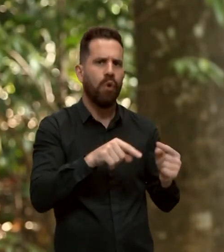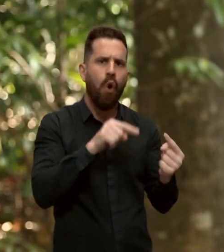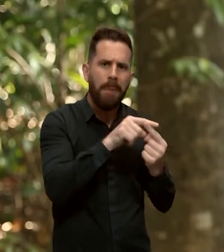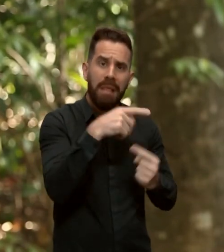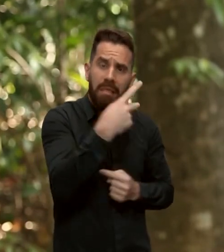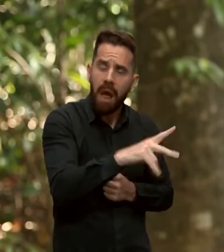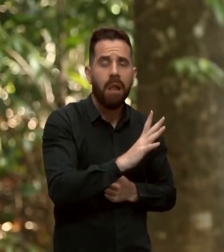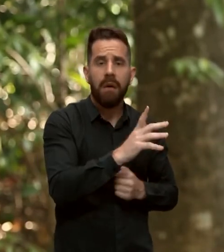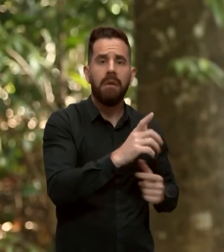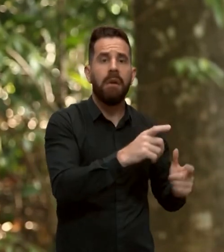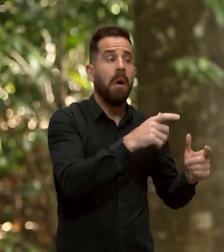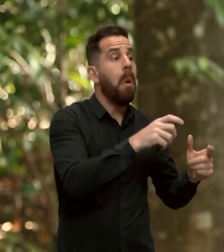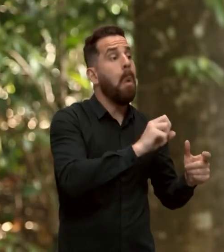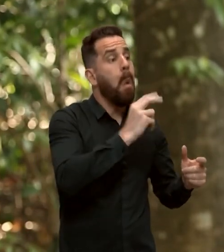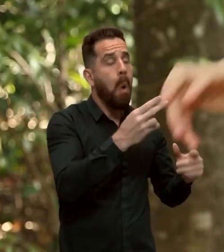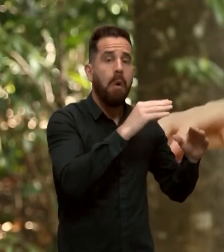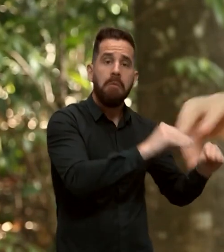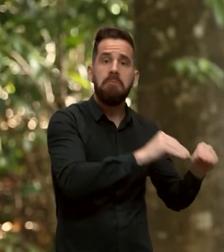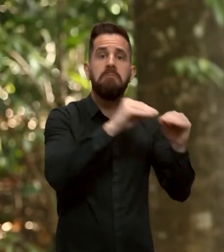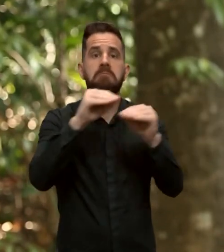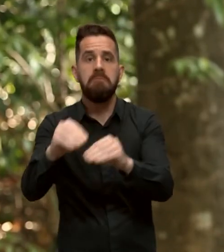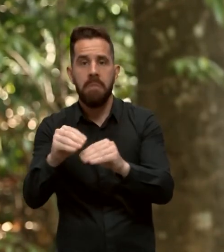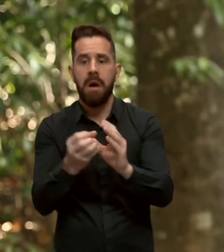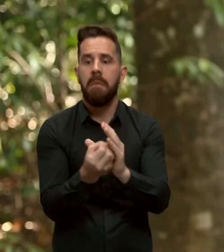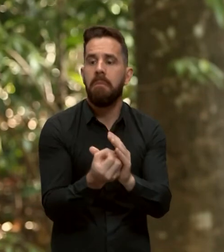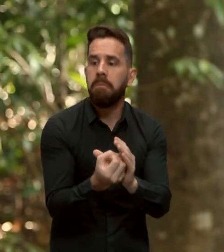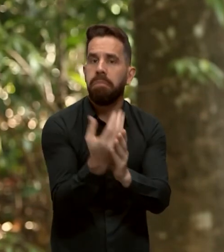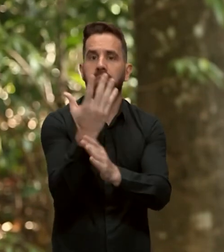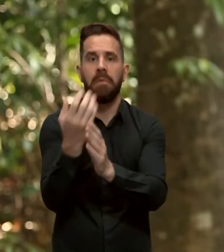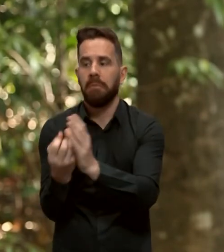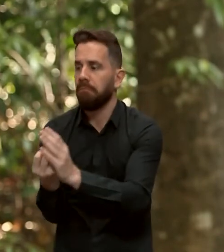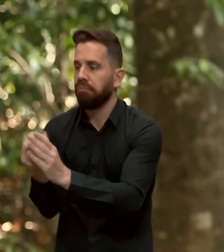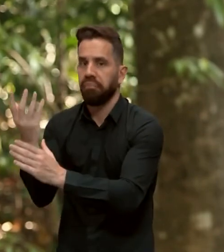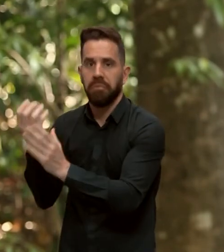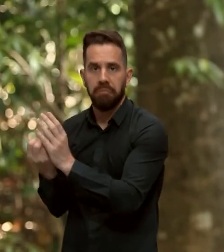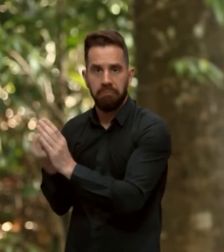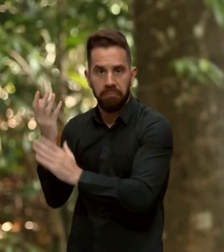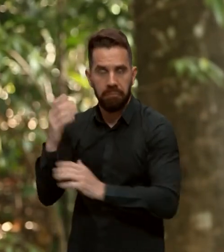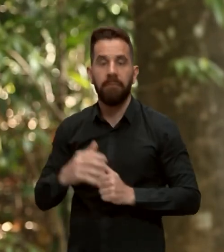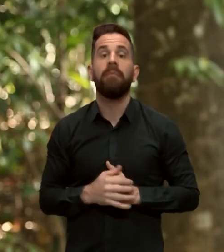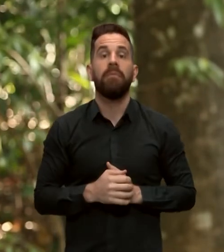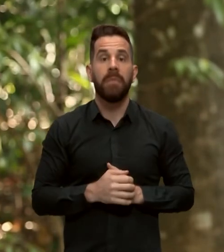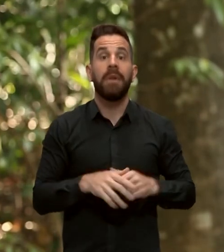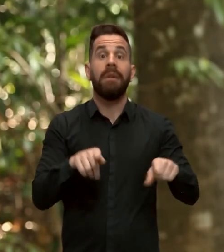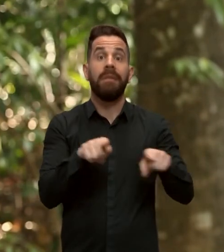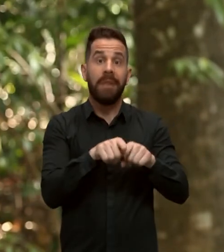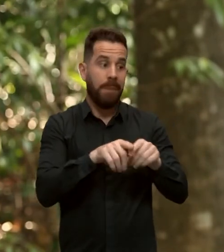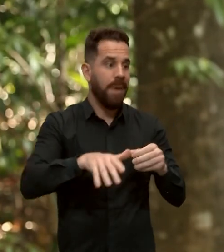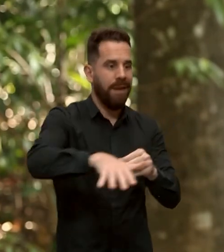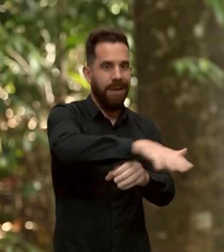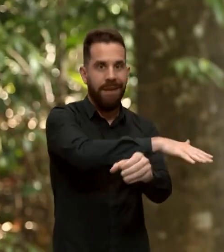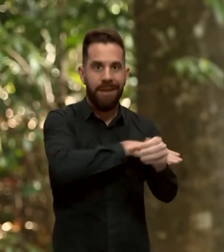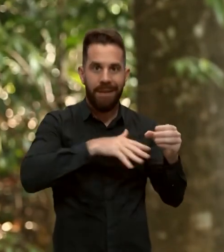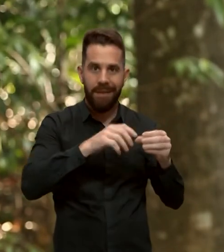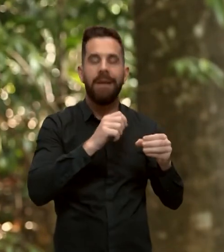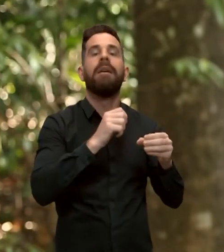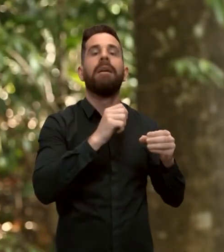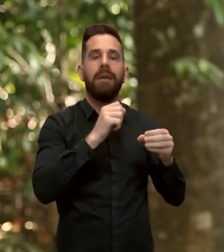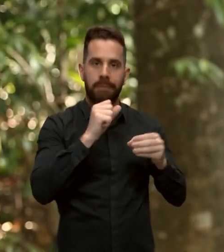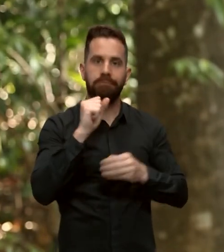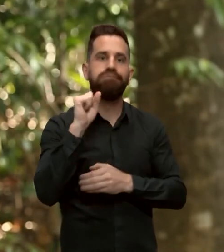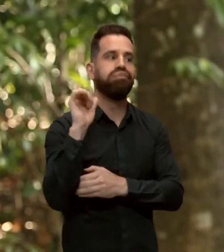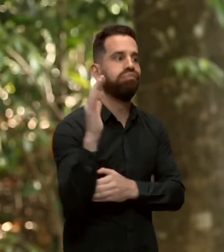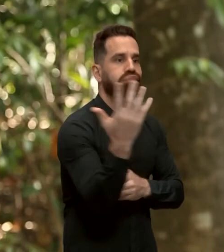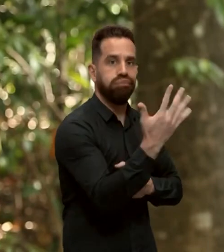translocação de uma espécie, né? Muitas vezes pegar ela e plantar ela em outro lugar, reflorestamento do hábitat dessa espécie,